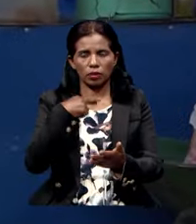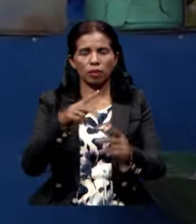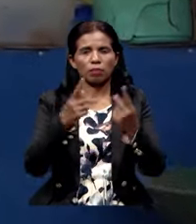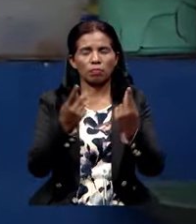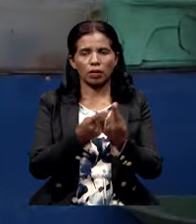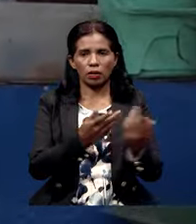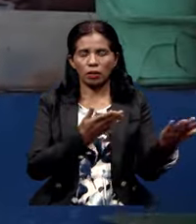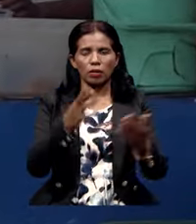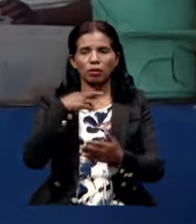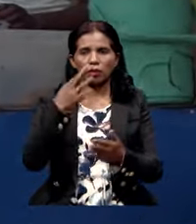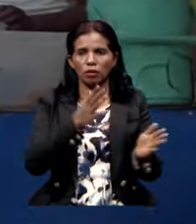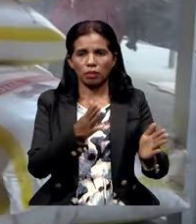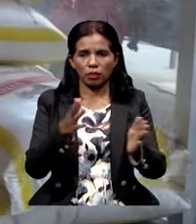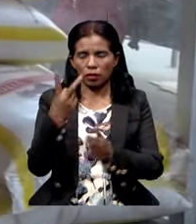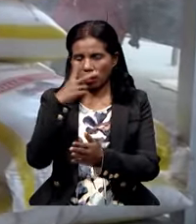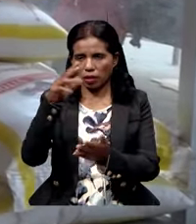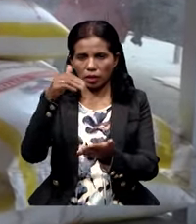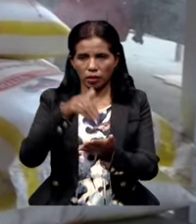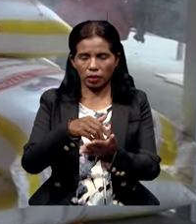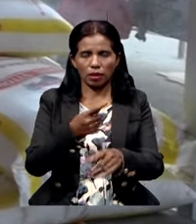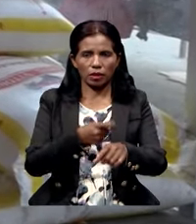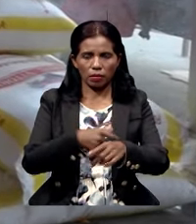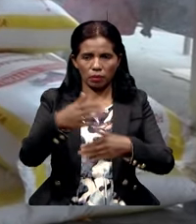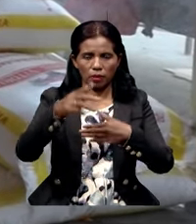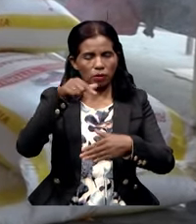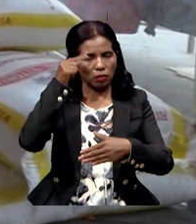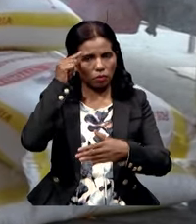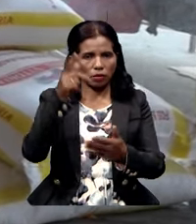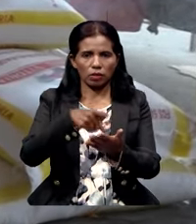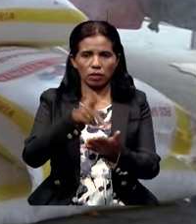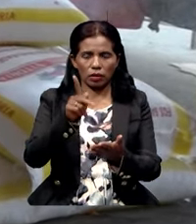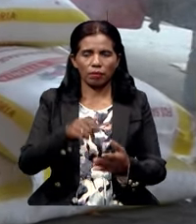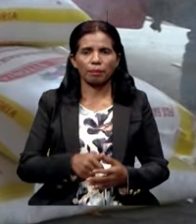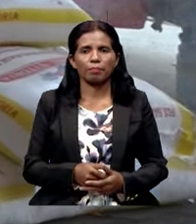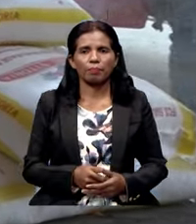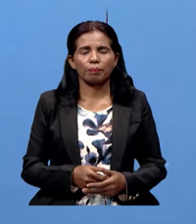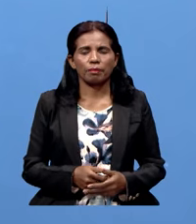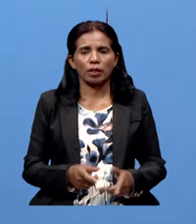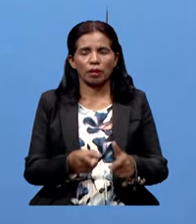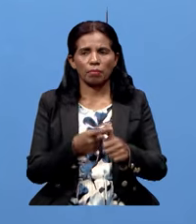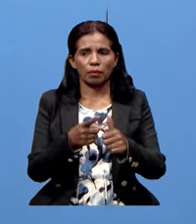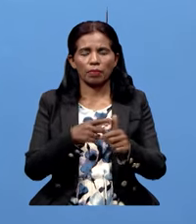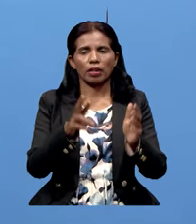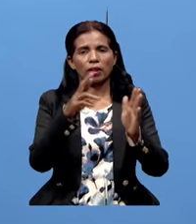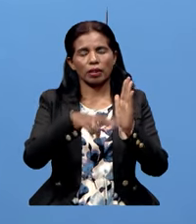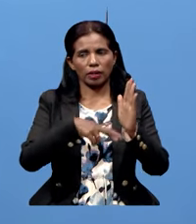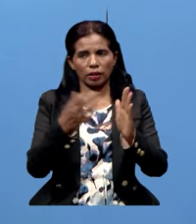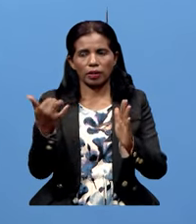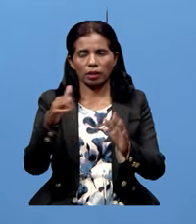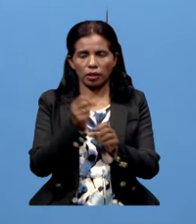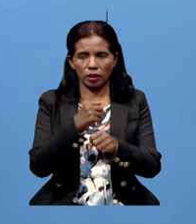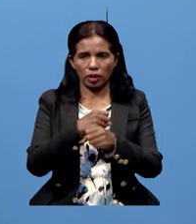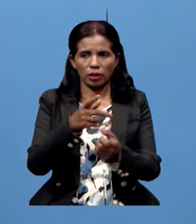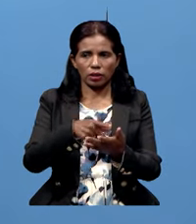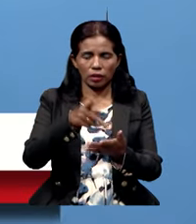importador SIRA y a proceso verificación, no hija tempo bada gobierno SISELO. Primeiro, né, requisitos para o tem que o pagamento, e